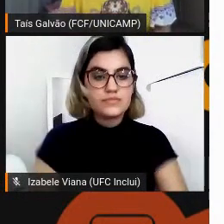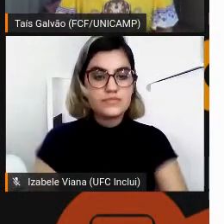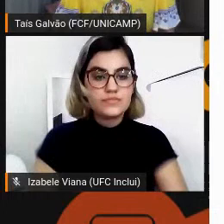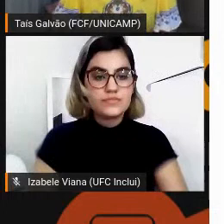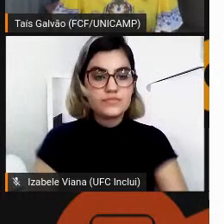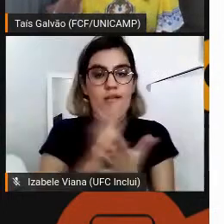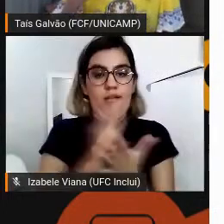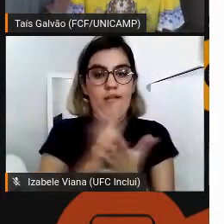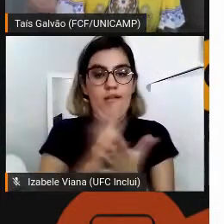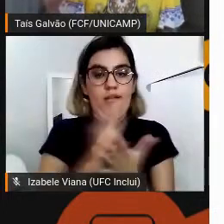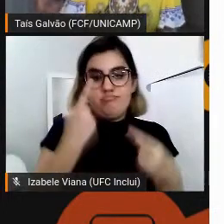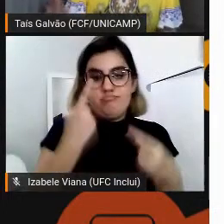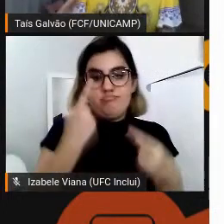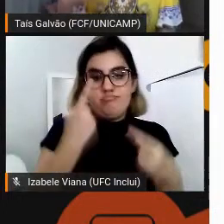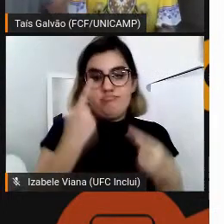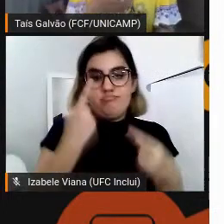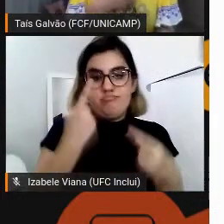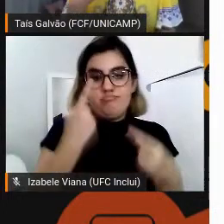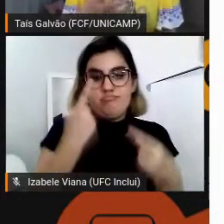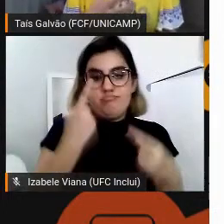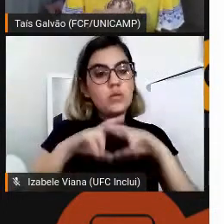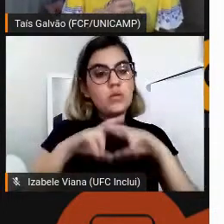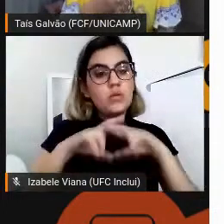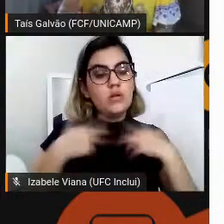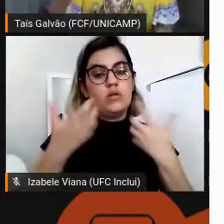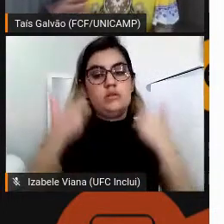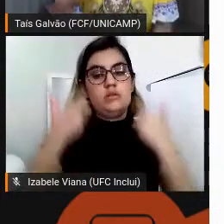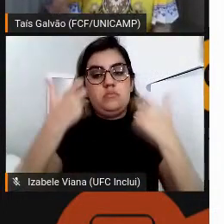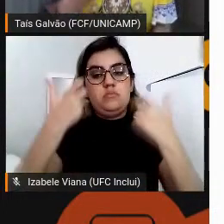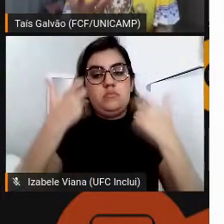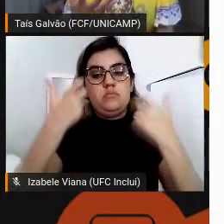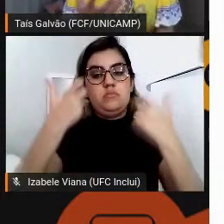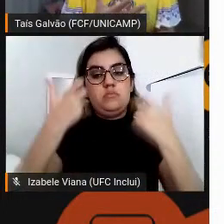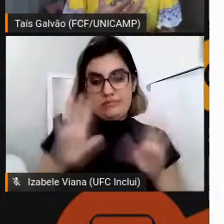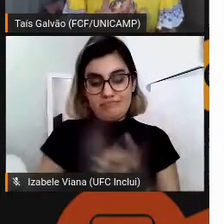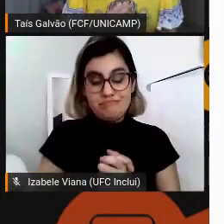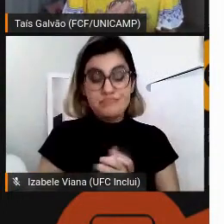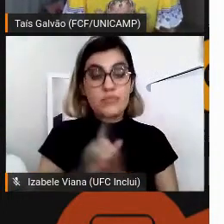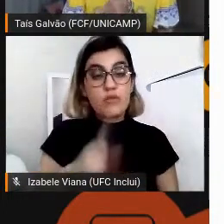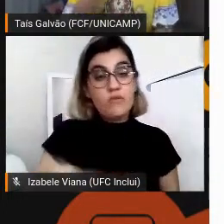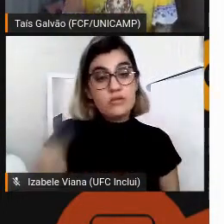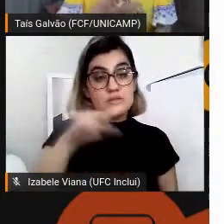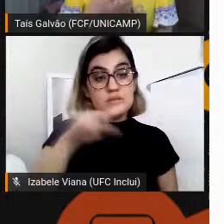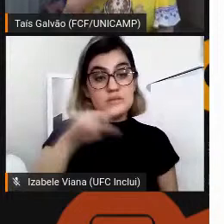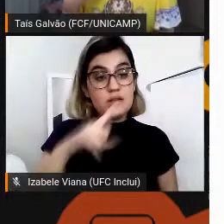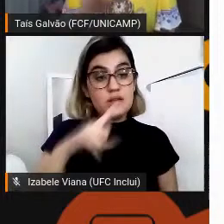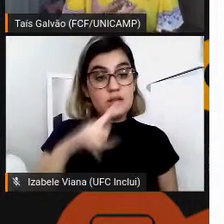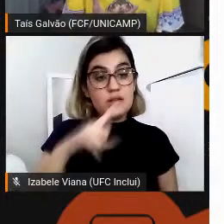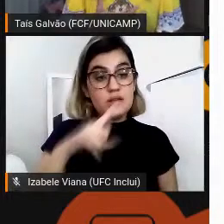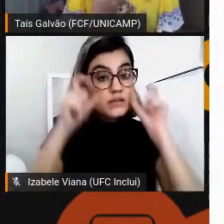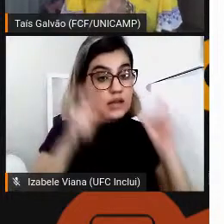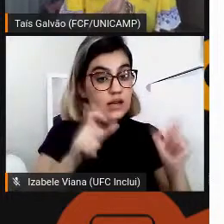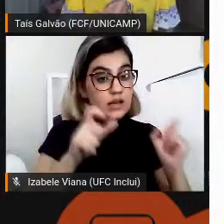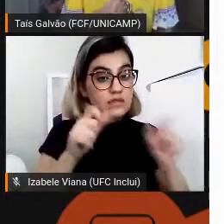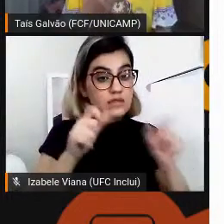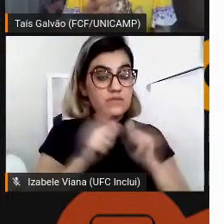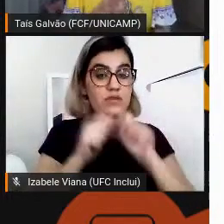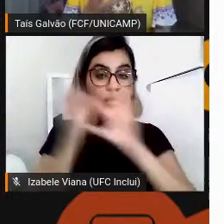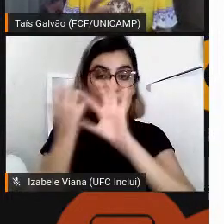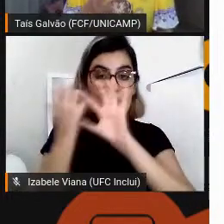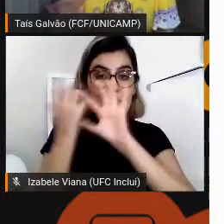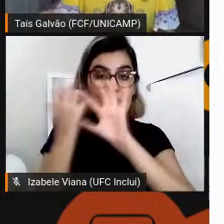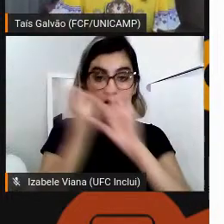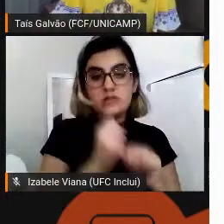gente esclarecer isso. E aí, para aqueles que estão aqui interessados em fazer revisões, em preparar esse tipo